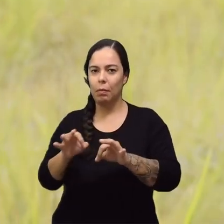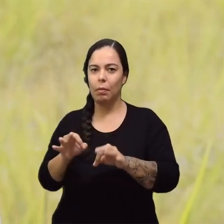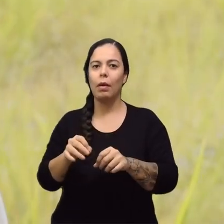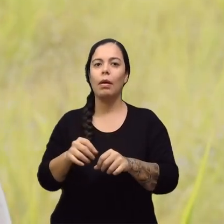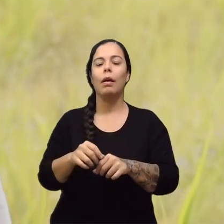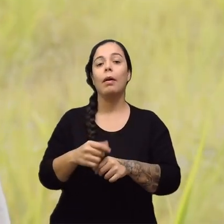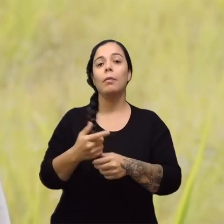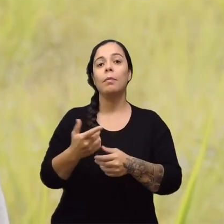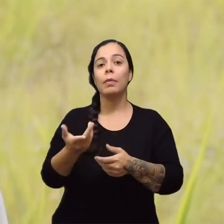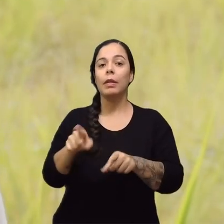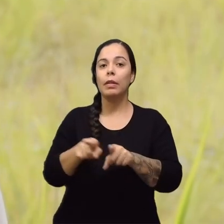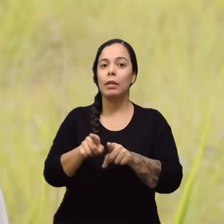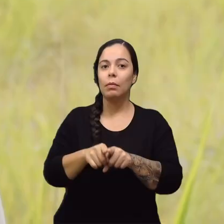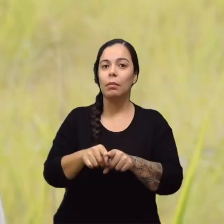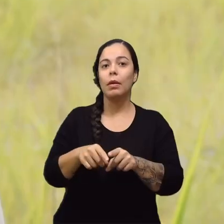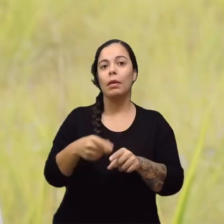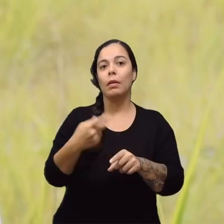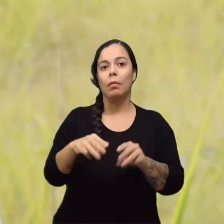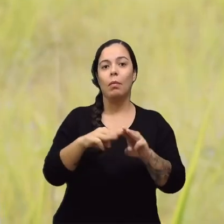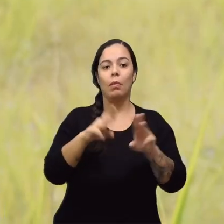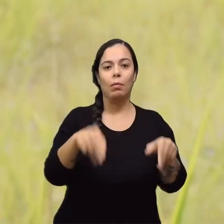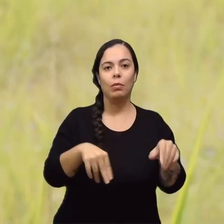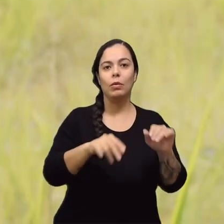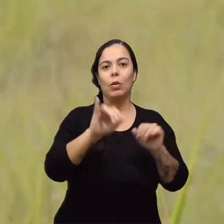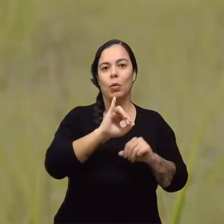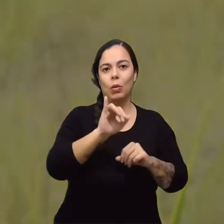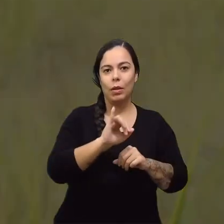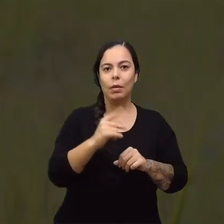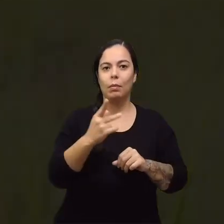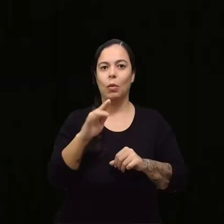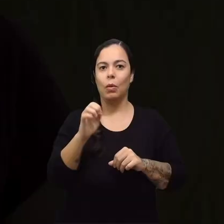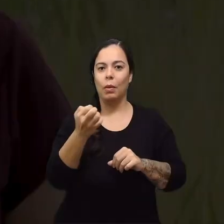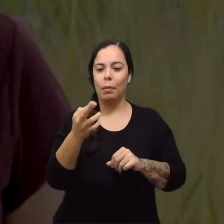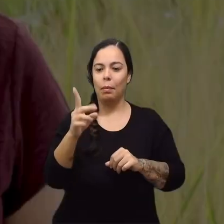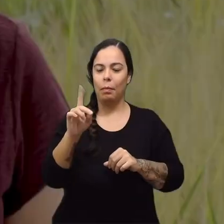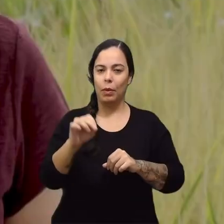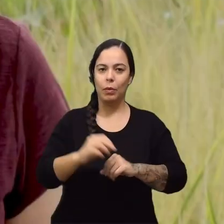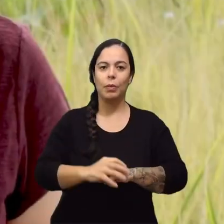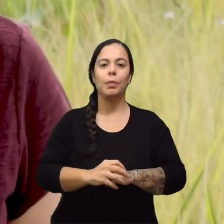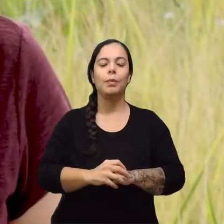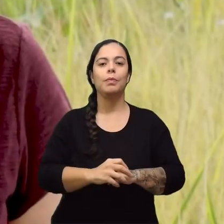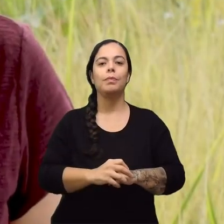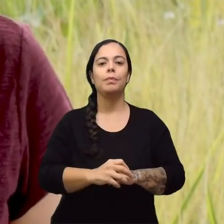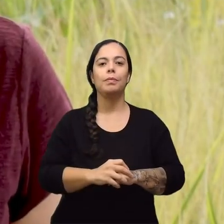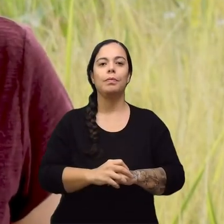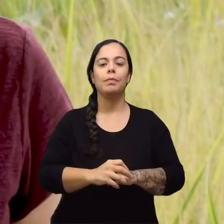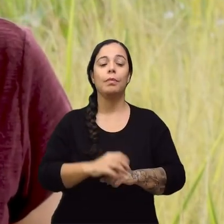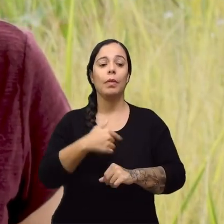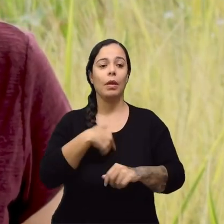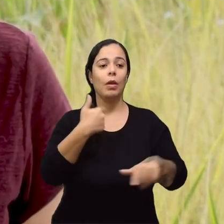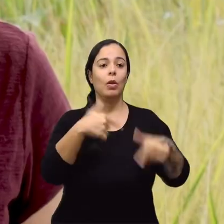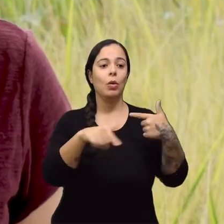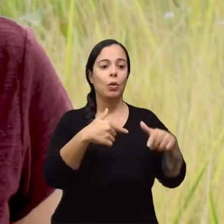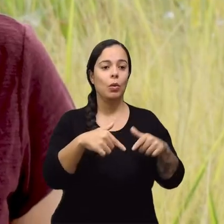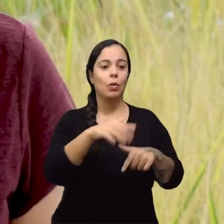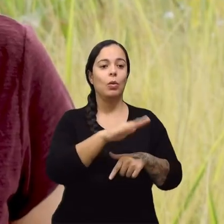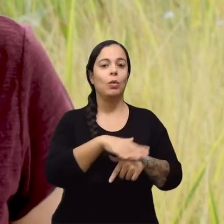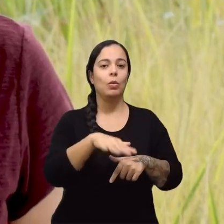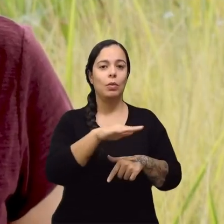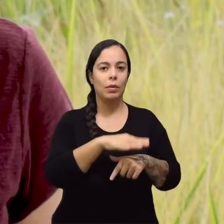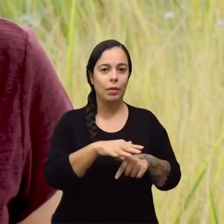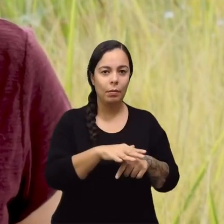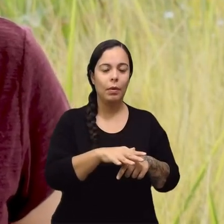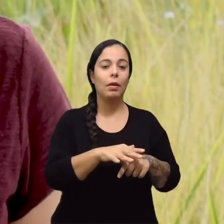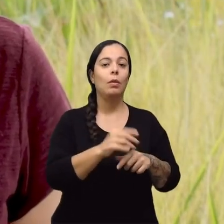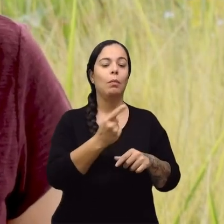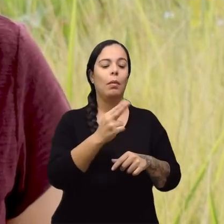do Museu de Itaipu, o Pedro Colares. Eu trabalho com paleoparasitologia, que é